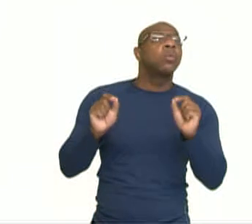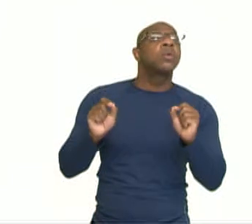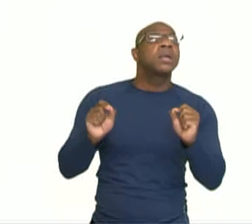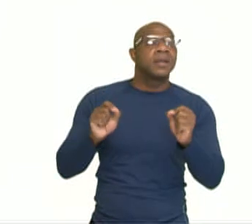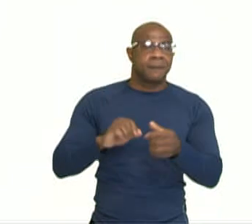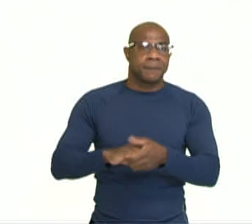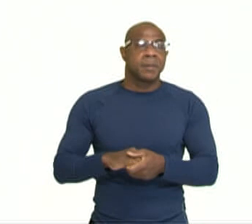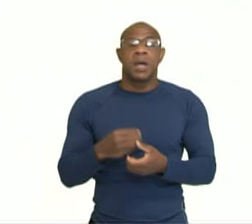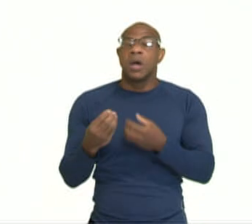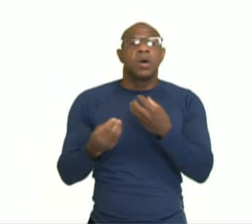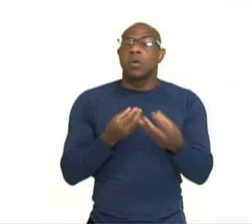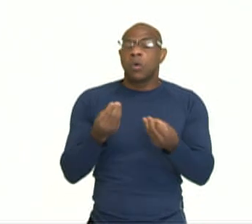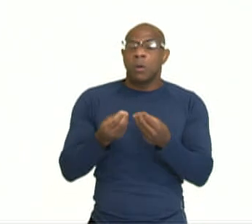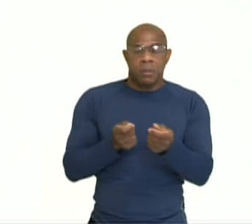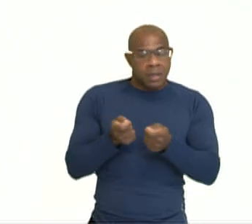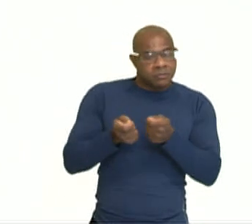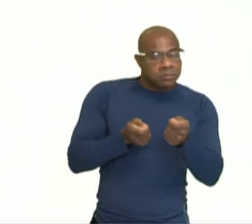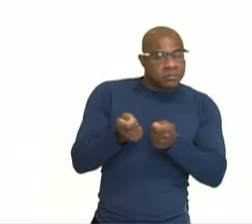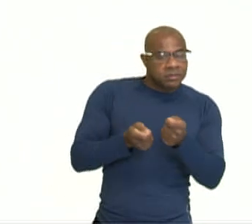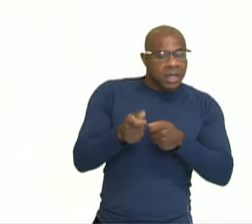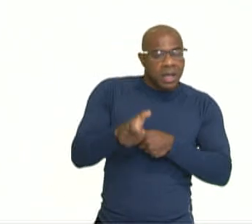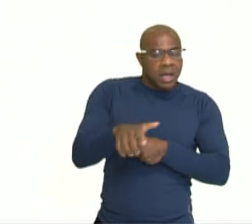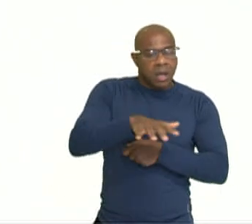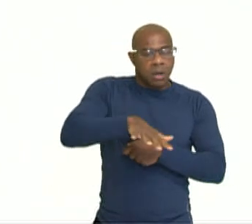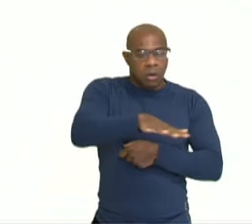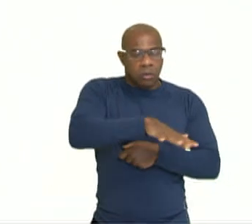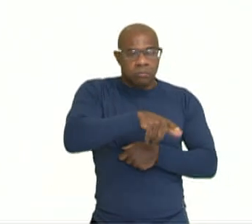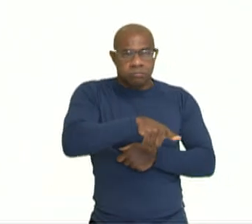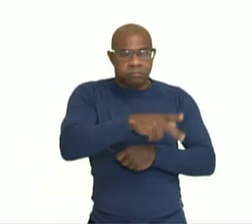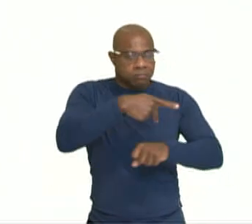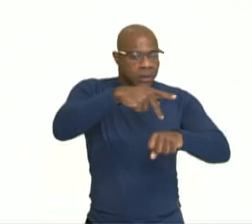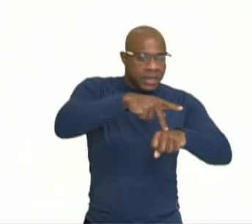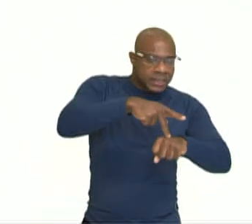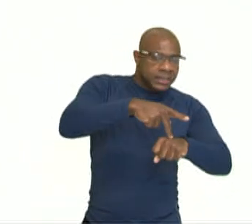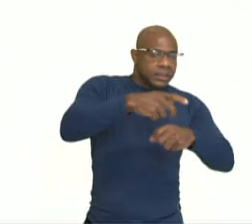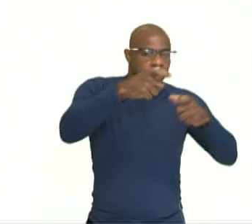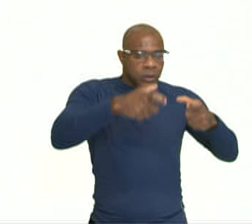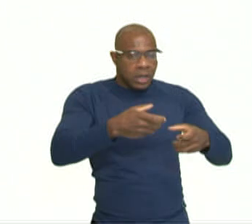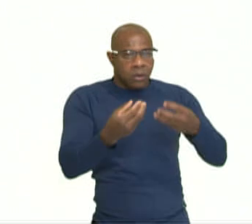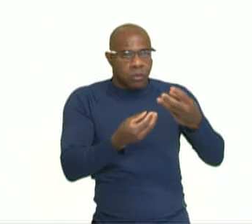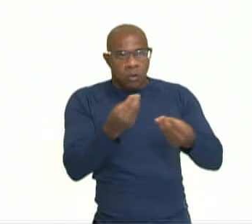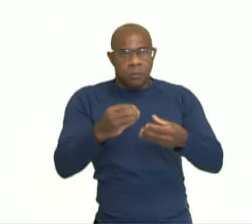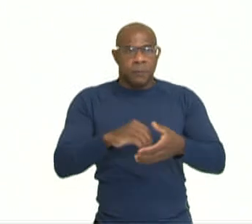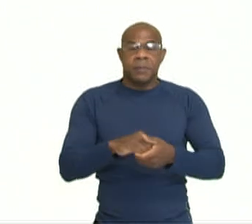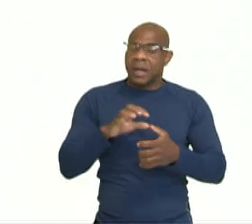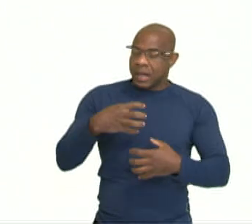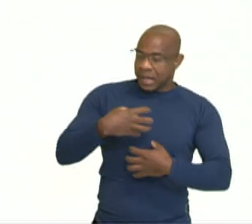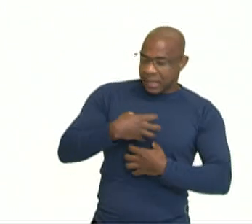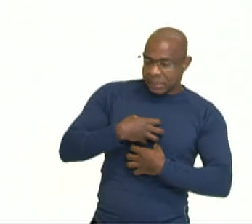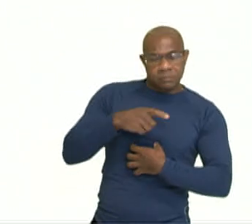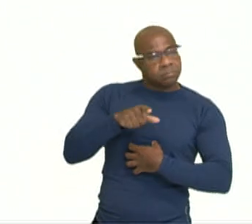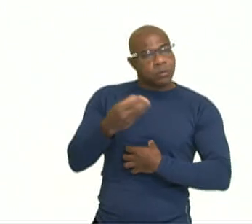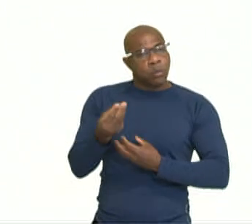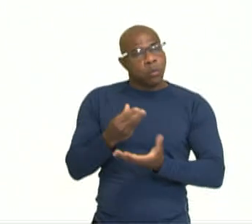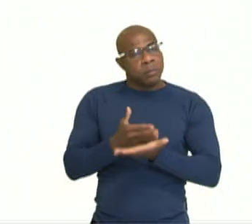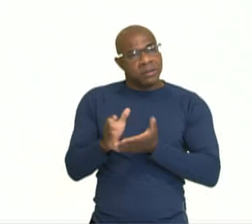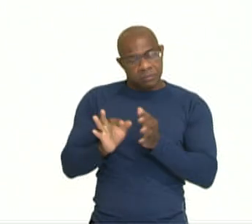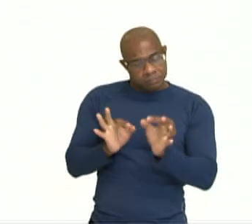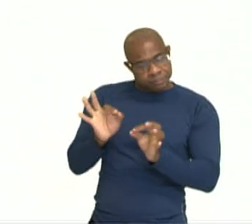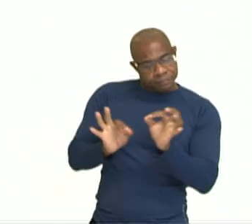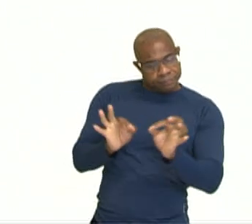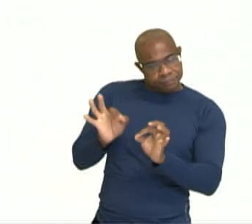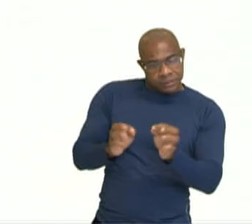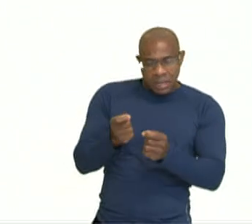de como vou administrar. E dessa maneira, a partir desta noção, começa a se organizar formatações